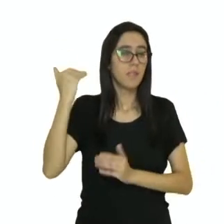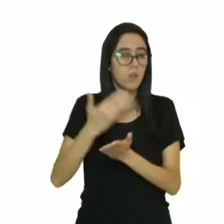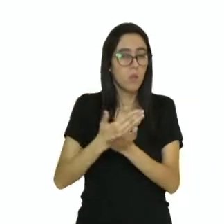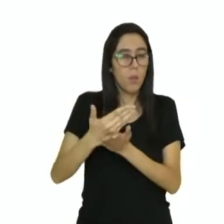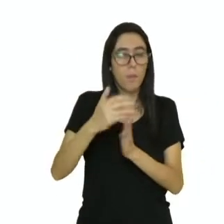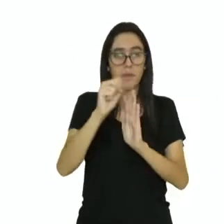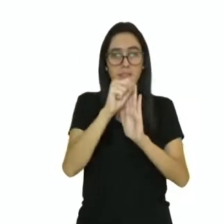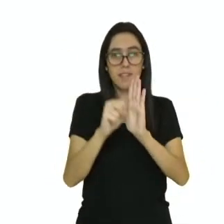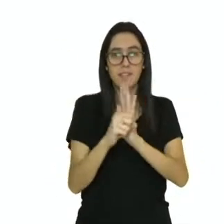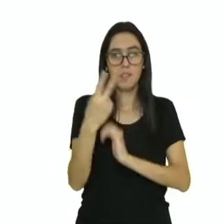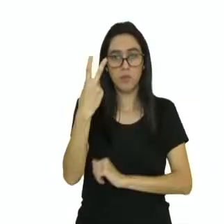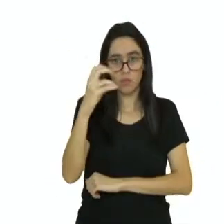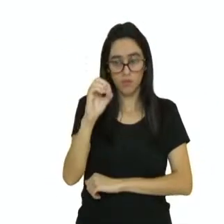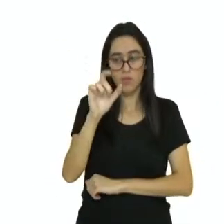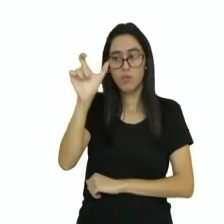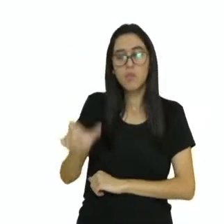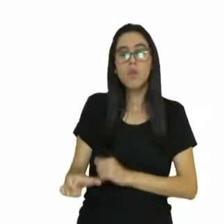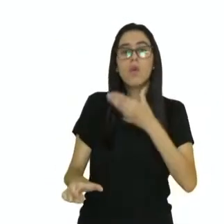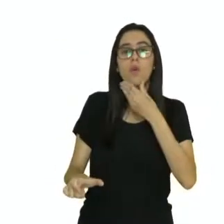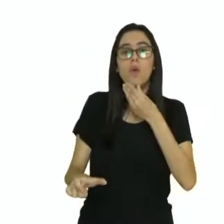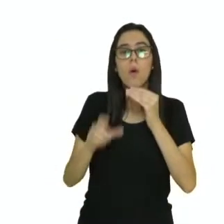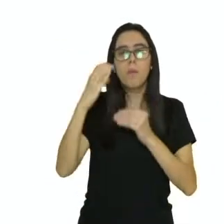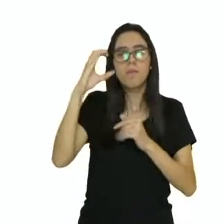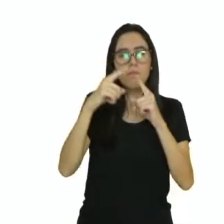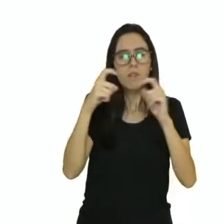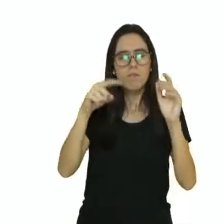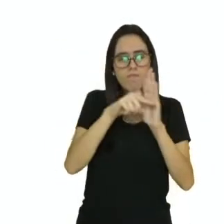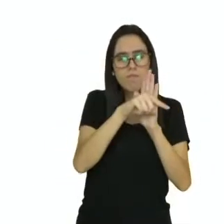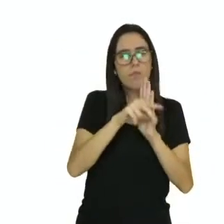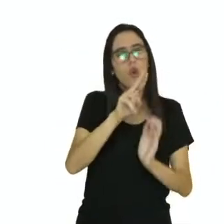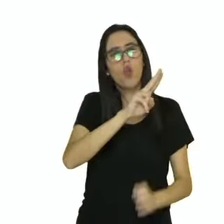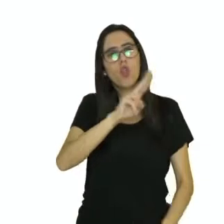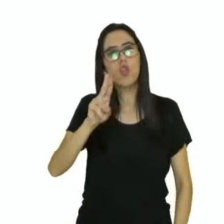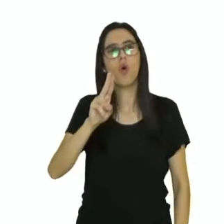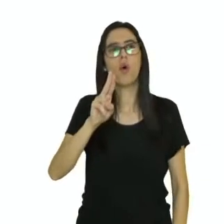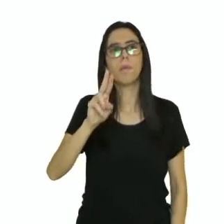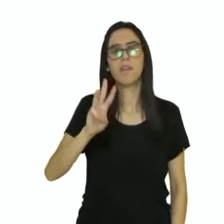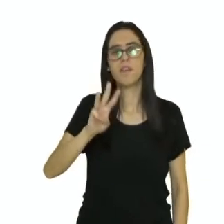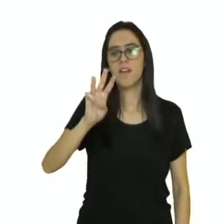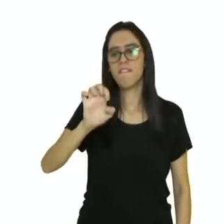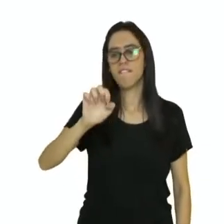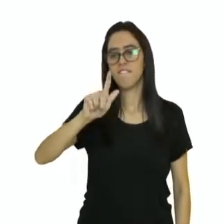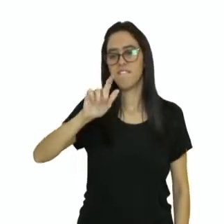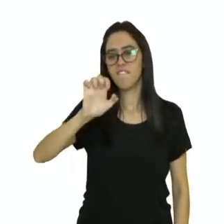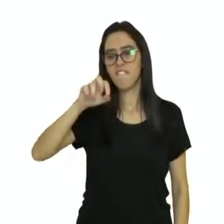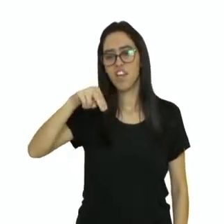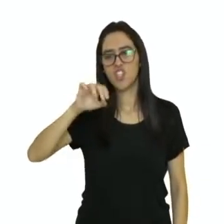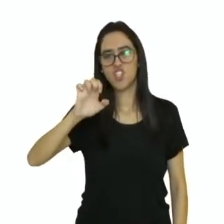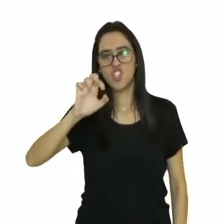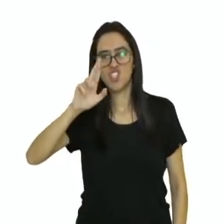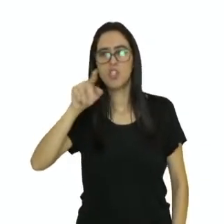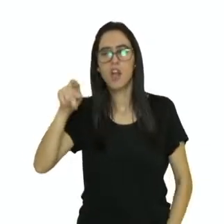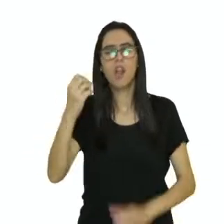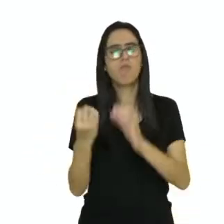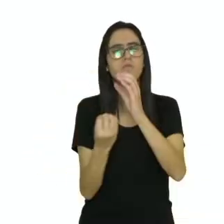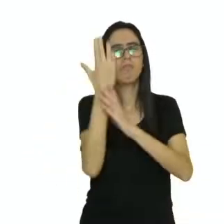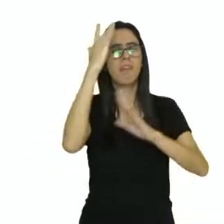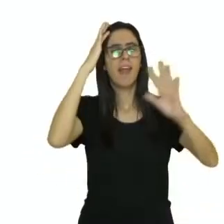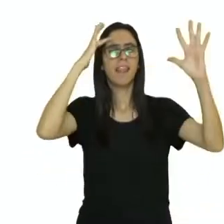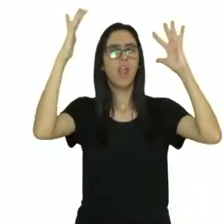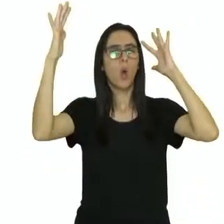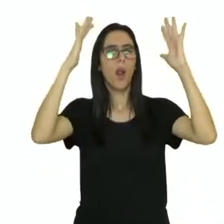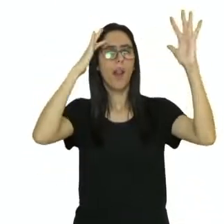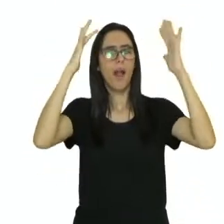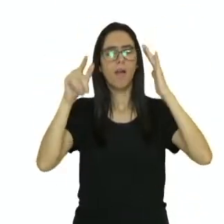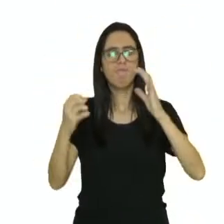XX, um cientista alemão chamado Alfred Wegener, ele desenvolveu uma teoria. Então ele desenvolveu um estudo